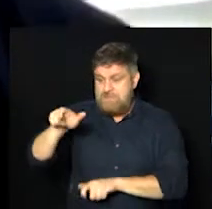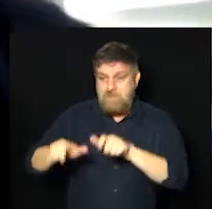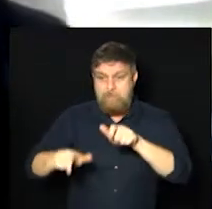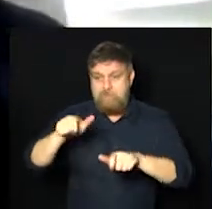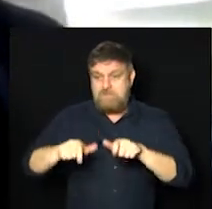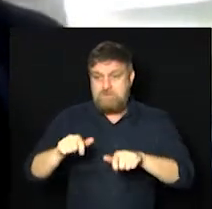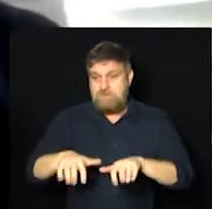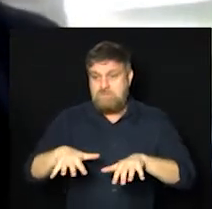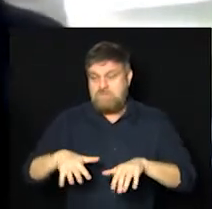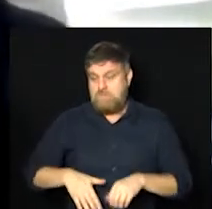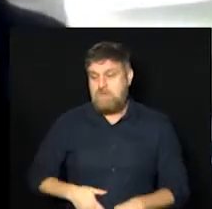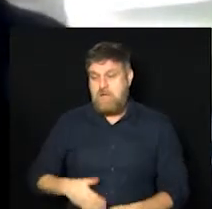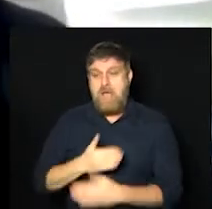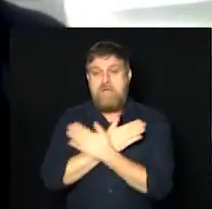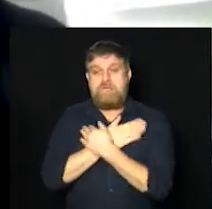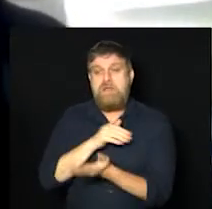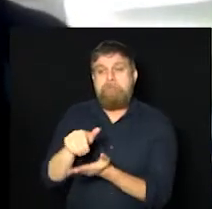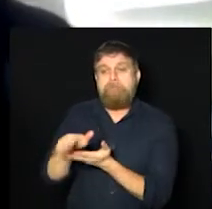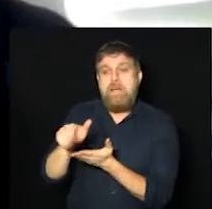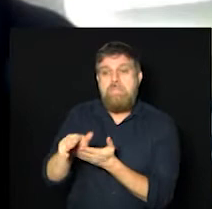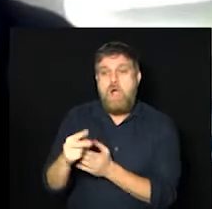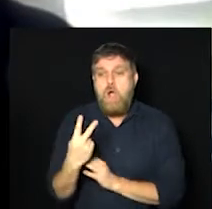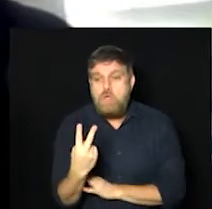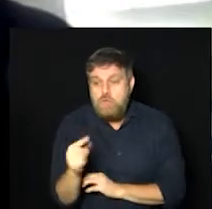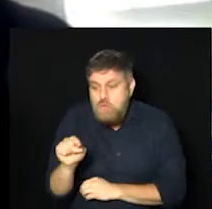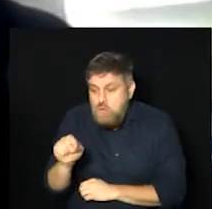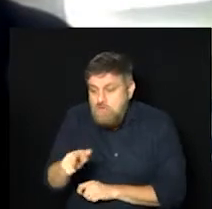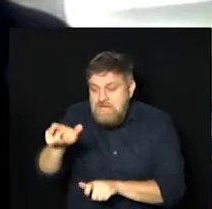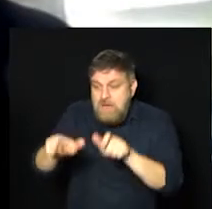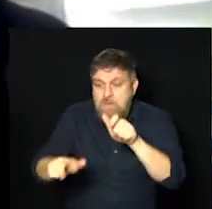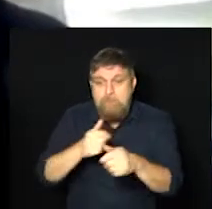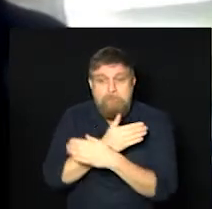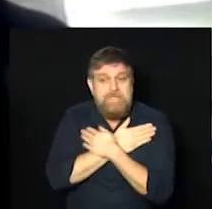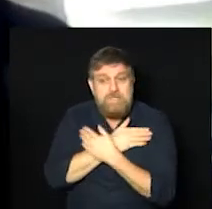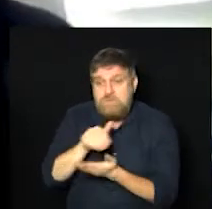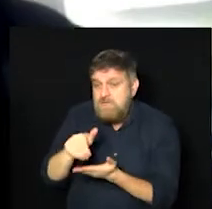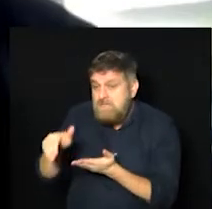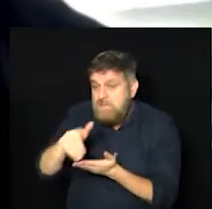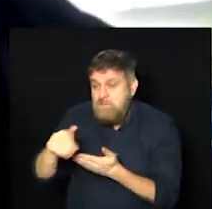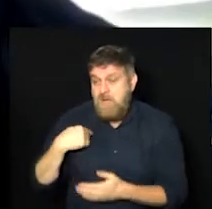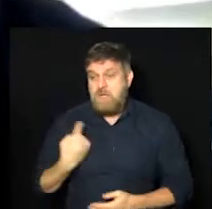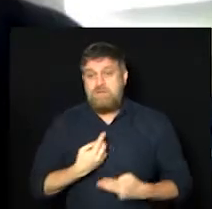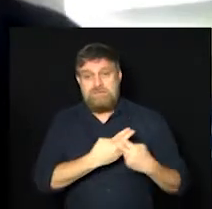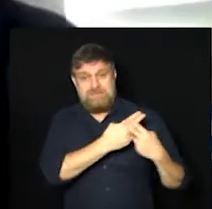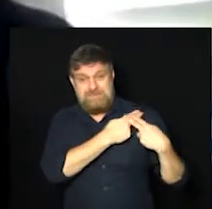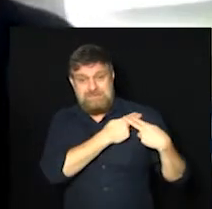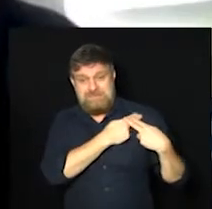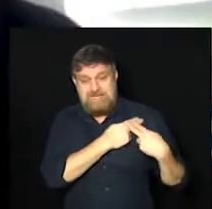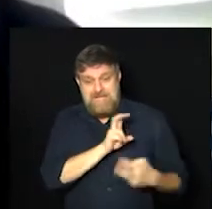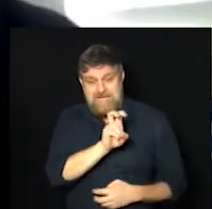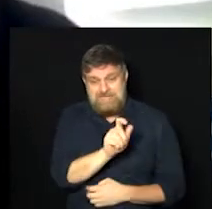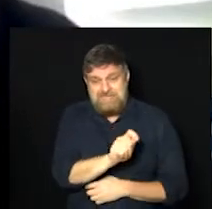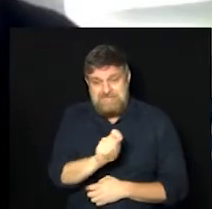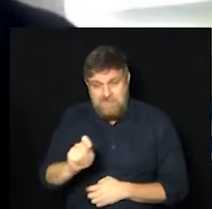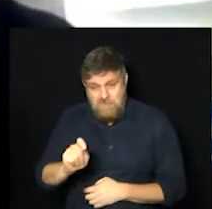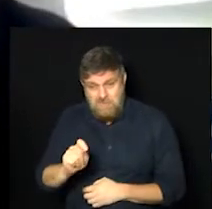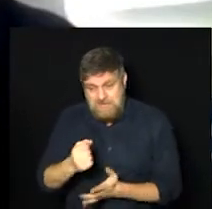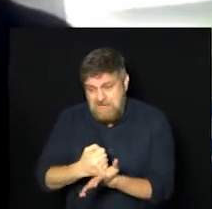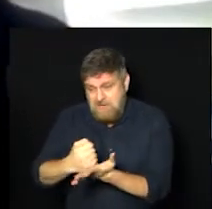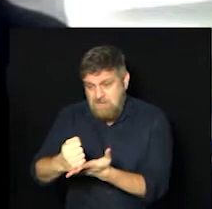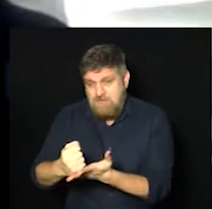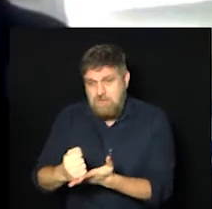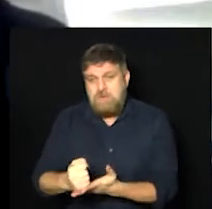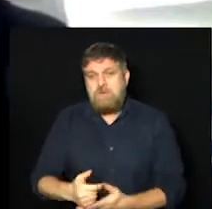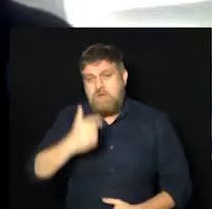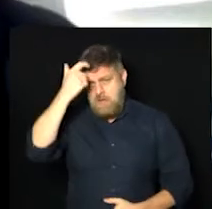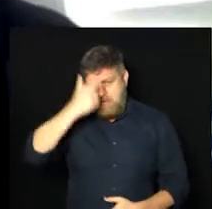2.000 pessoas desempregadas. Entendeu? Então, a gente precisa tomar cuidado com a responsabilidade, porque eu acho que já se passou 5 meses. E olha, com todo